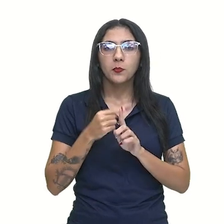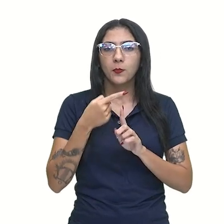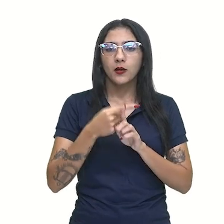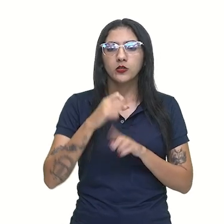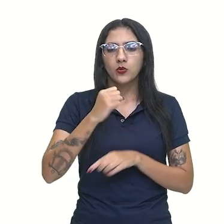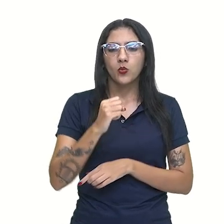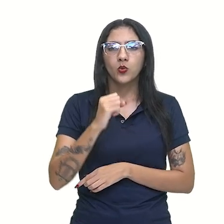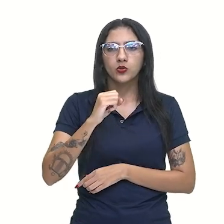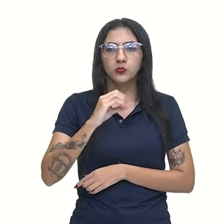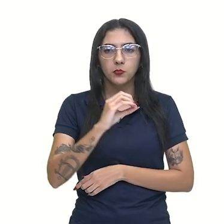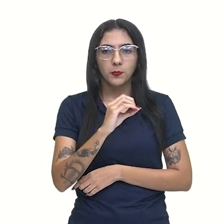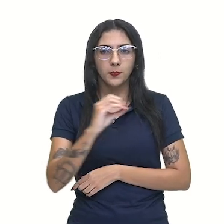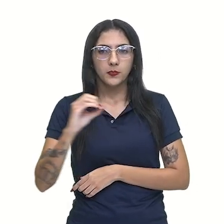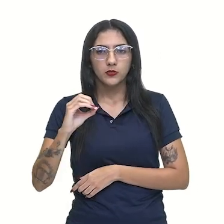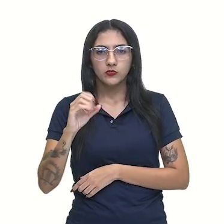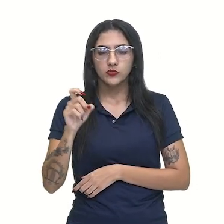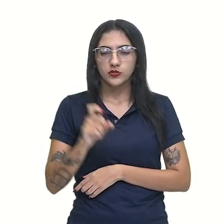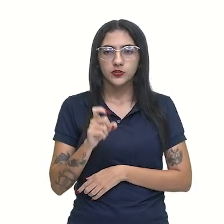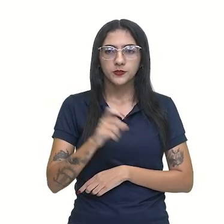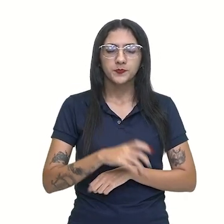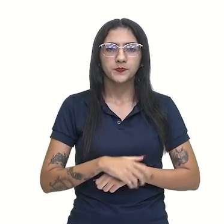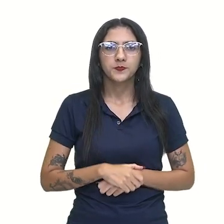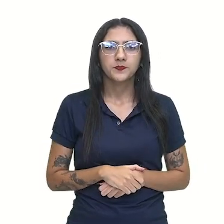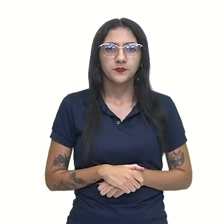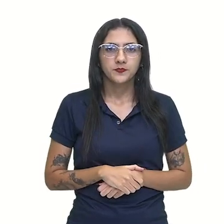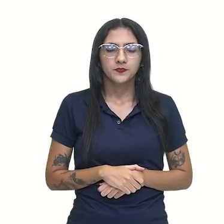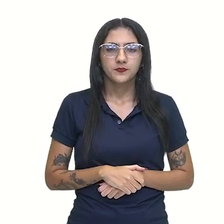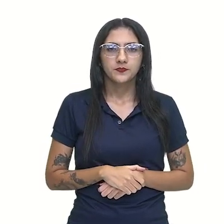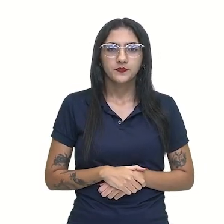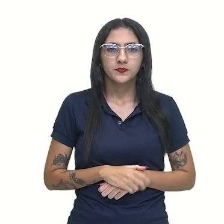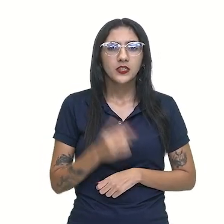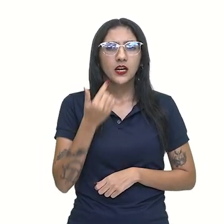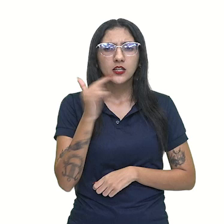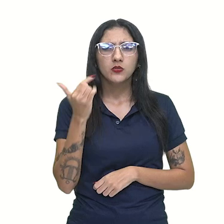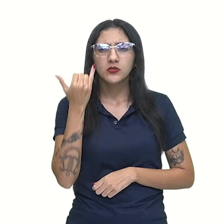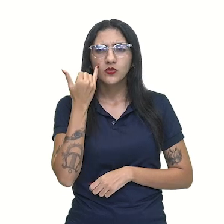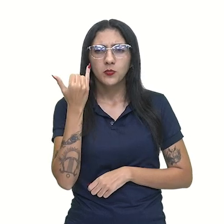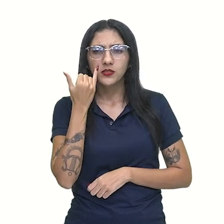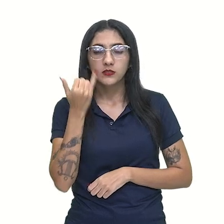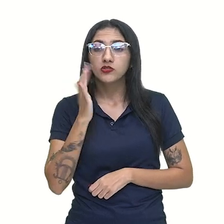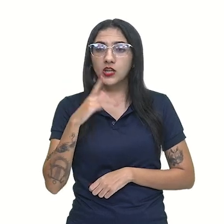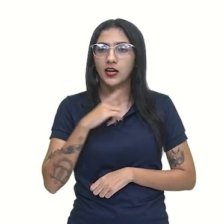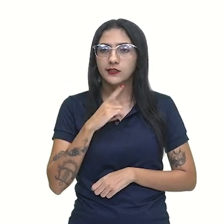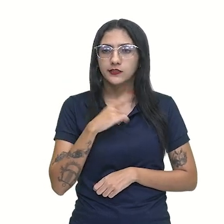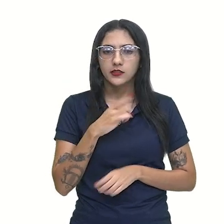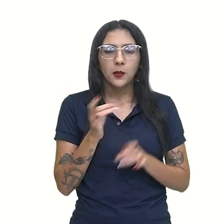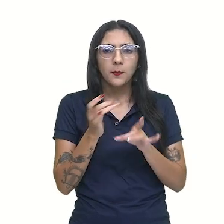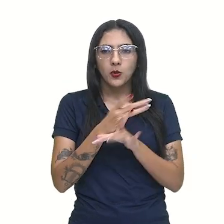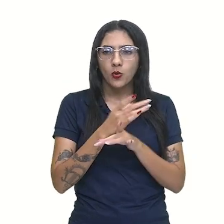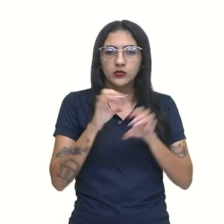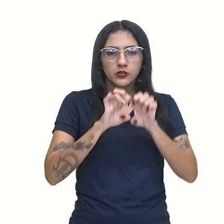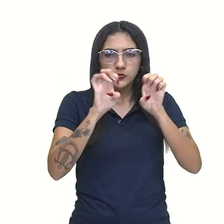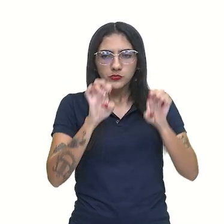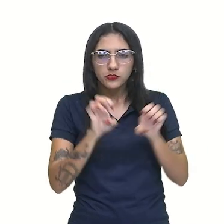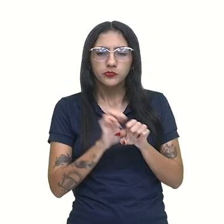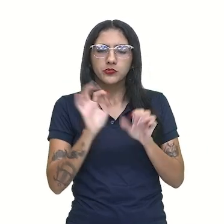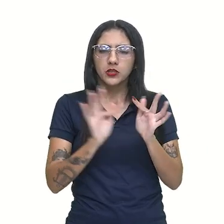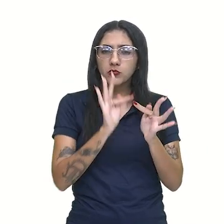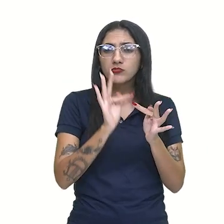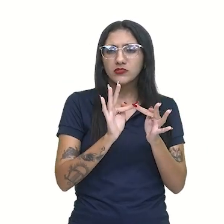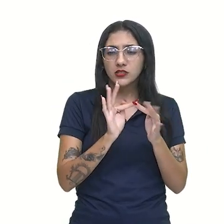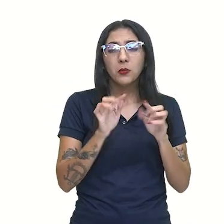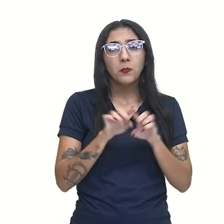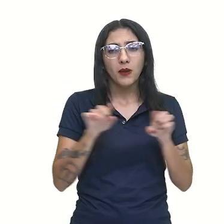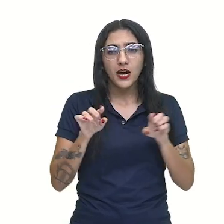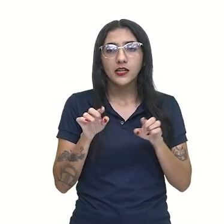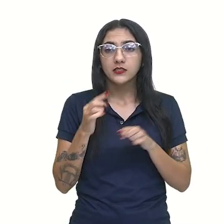tá? As outras questões ele já trazia para a gente a função pronta, né? Essa a gente teve que fazer um trabalhinho antes, mas que a